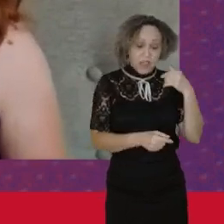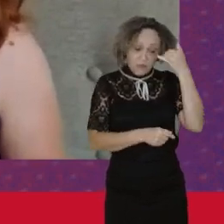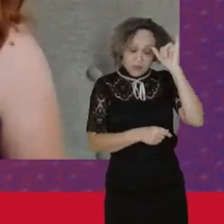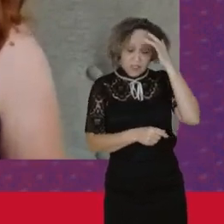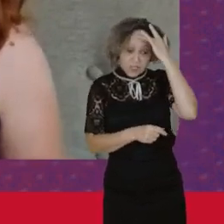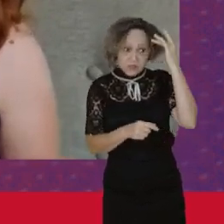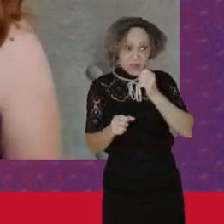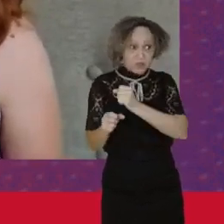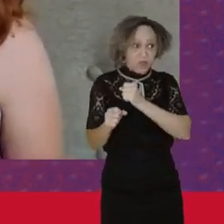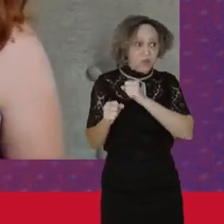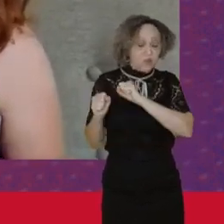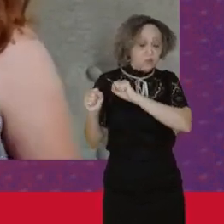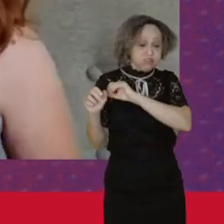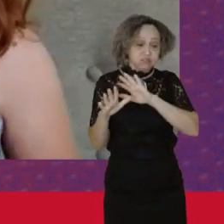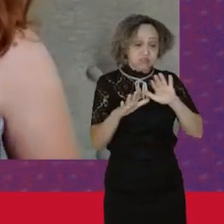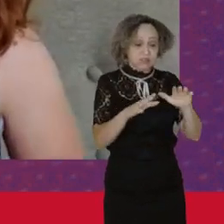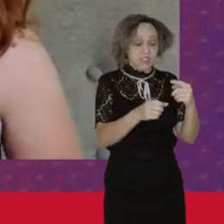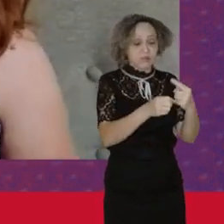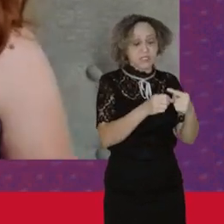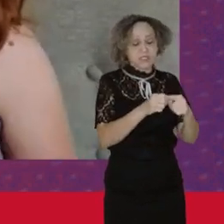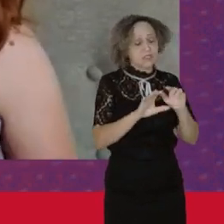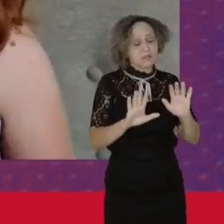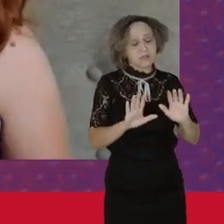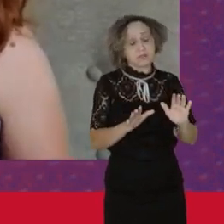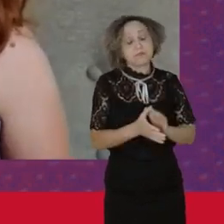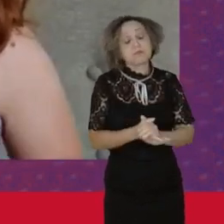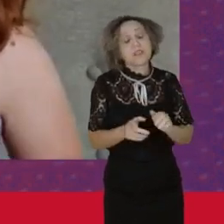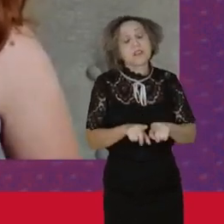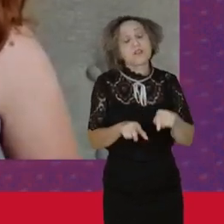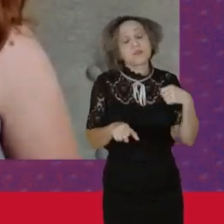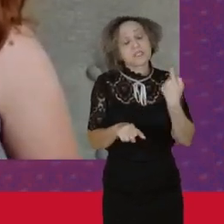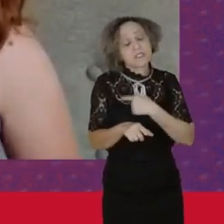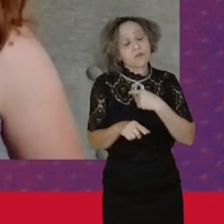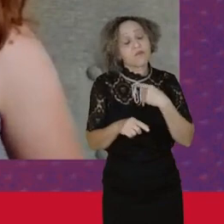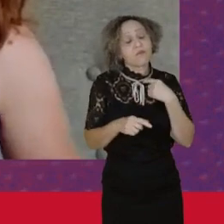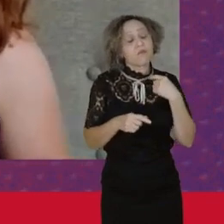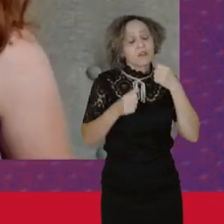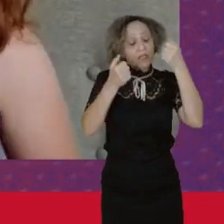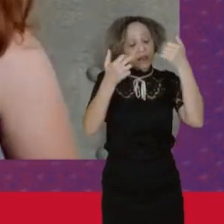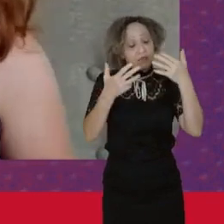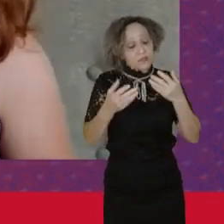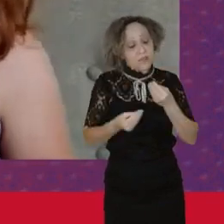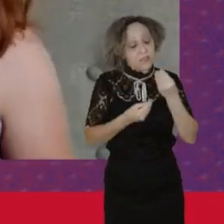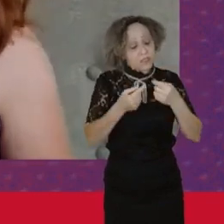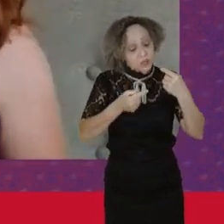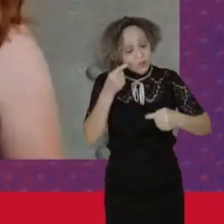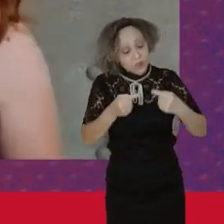alimentação saudável, e precisamos também falar de reforma agrária para a gente falar de soberania